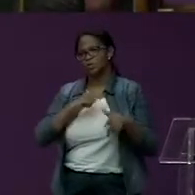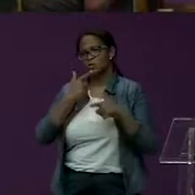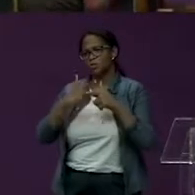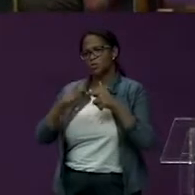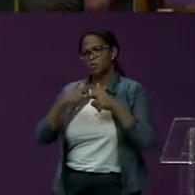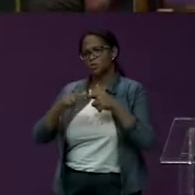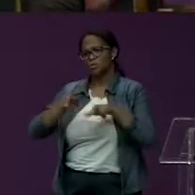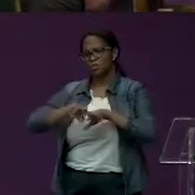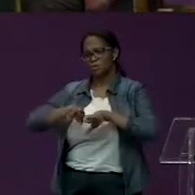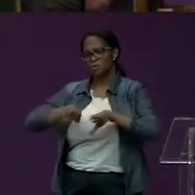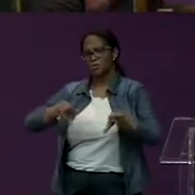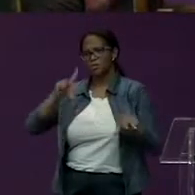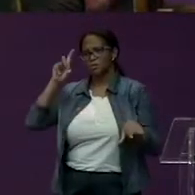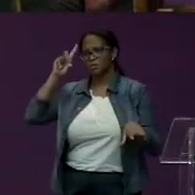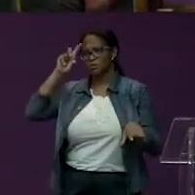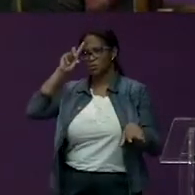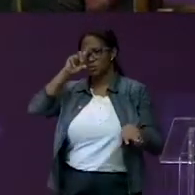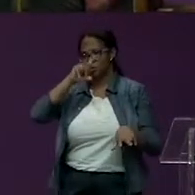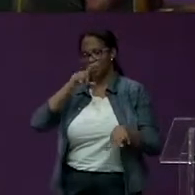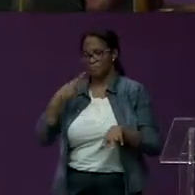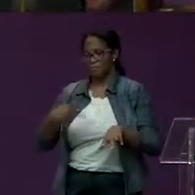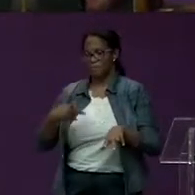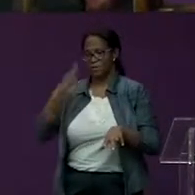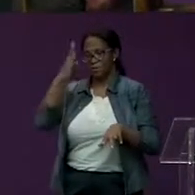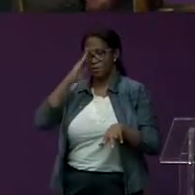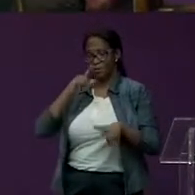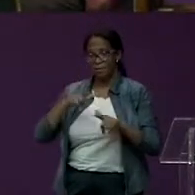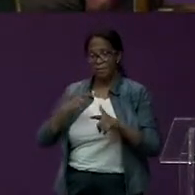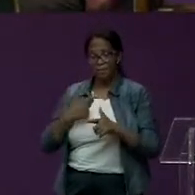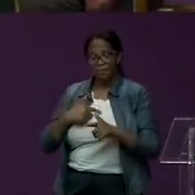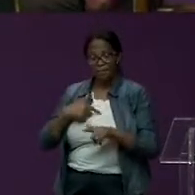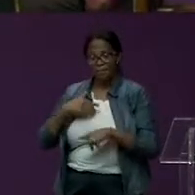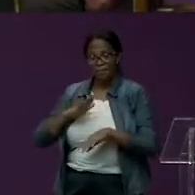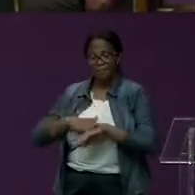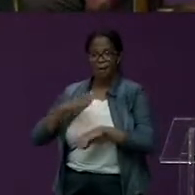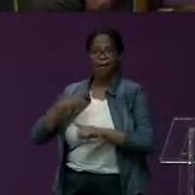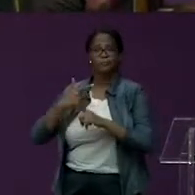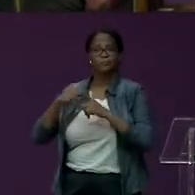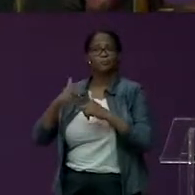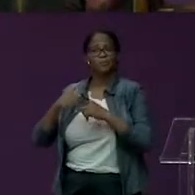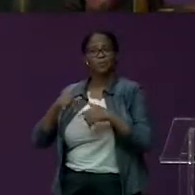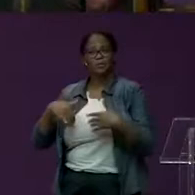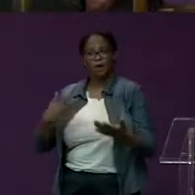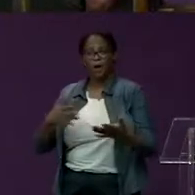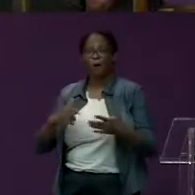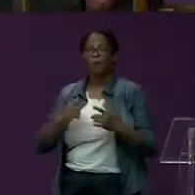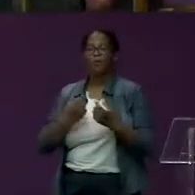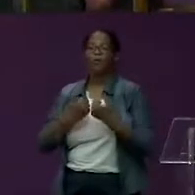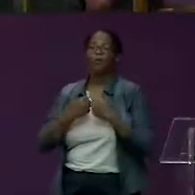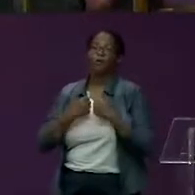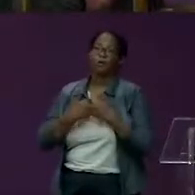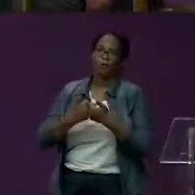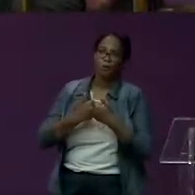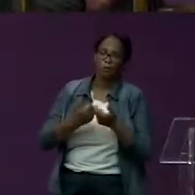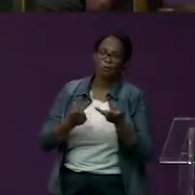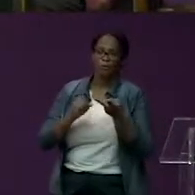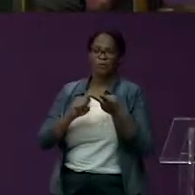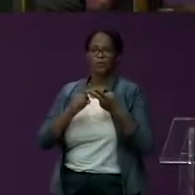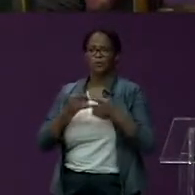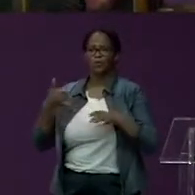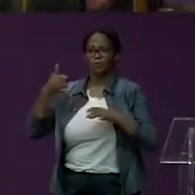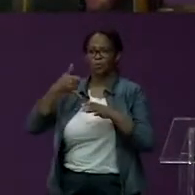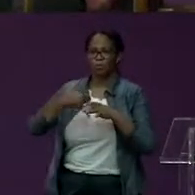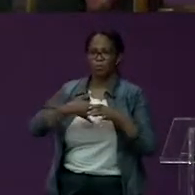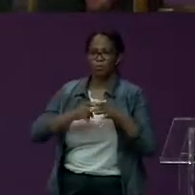várias dificuldades, porque passa o país, mas essa crise agora, né, na questão da mobilidade, de abastecimento.